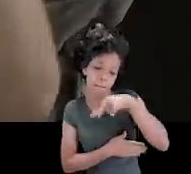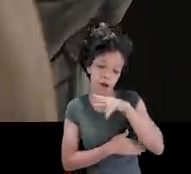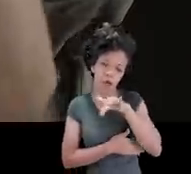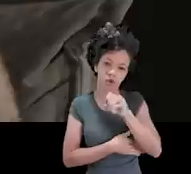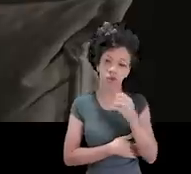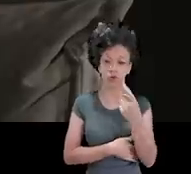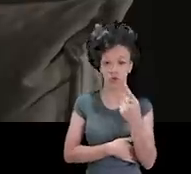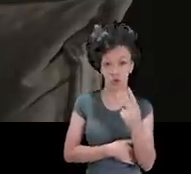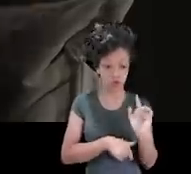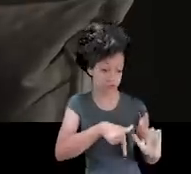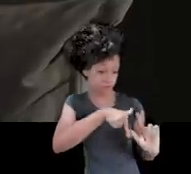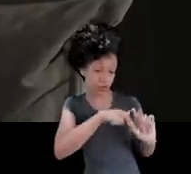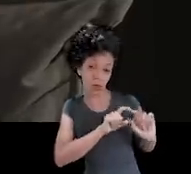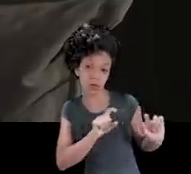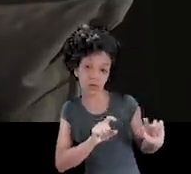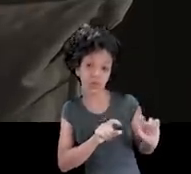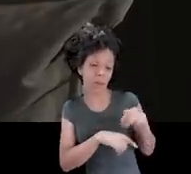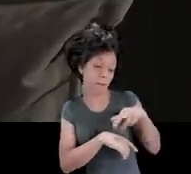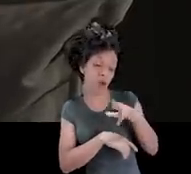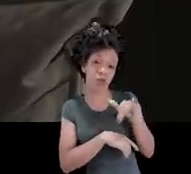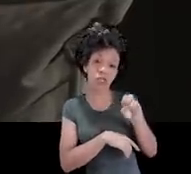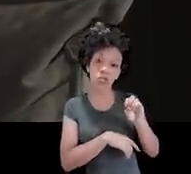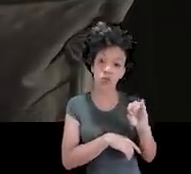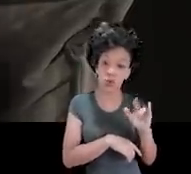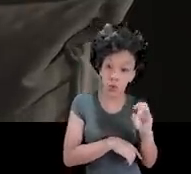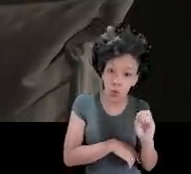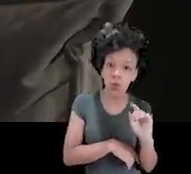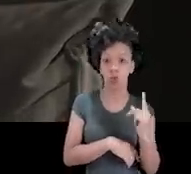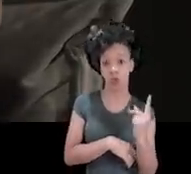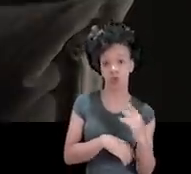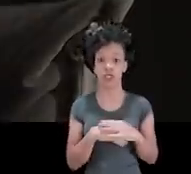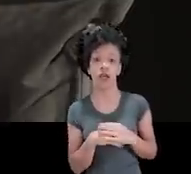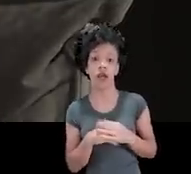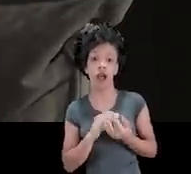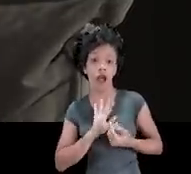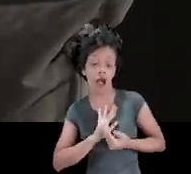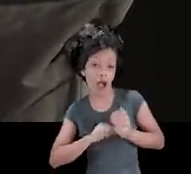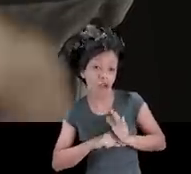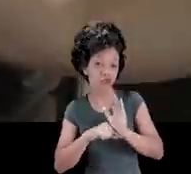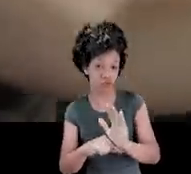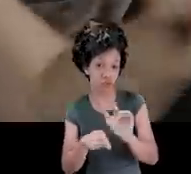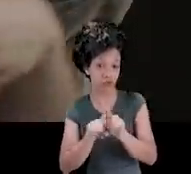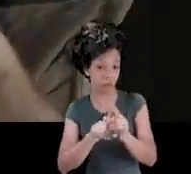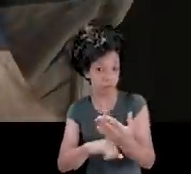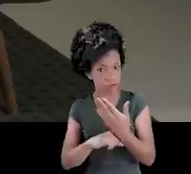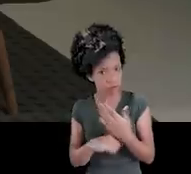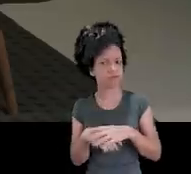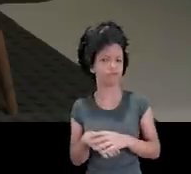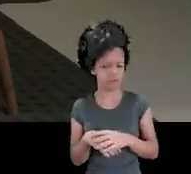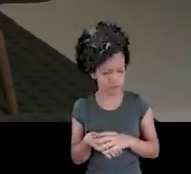link que está aqui embaixo. Maurício12, compra as camisetas da Insider, ajuda a gente e ao mesmo tempo se ajuda para você não